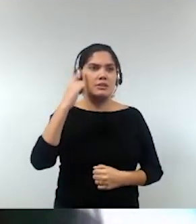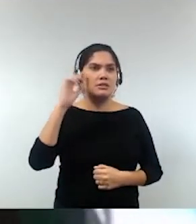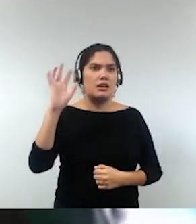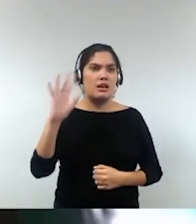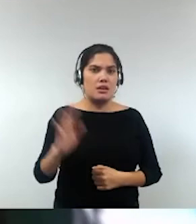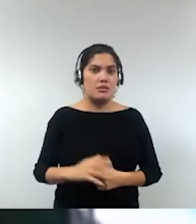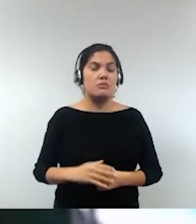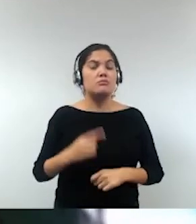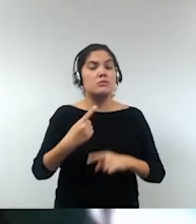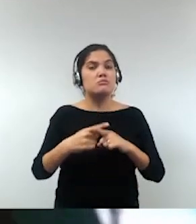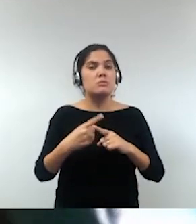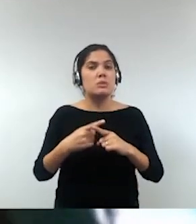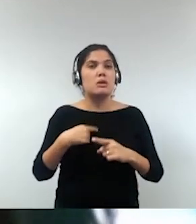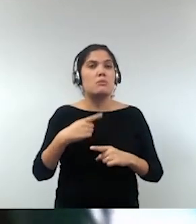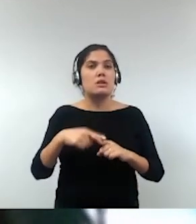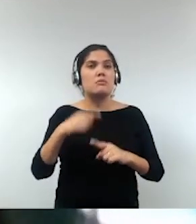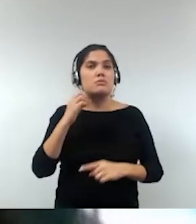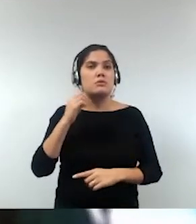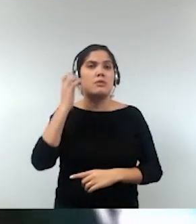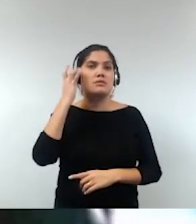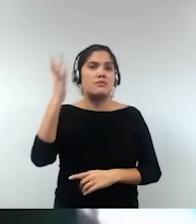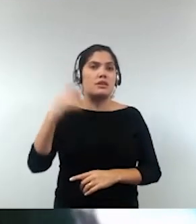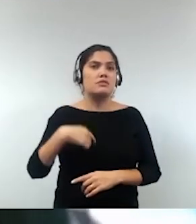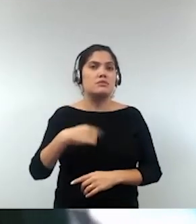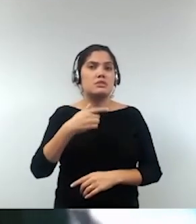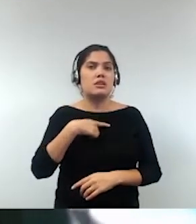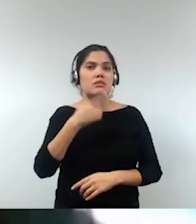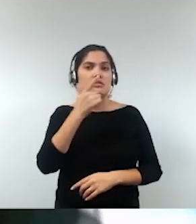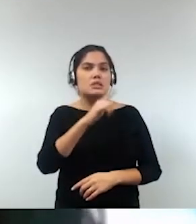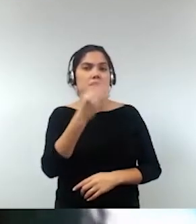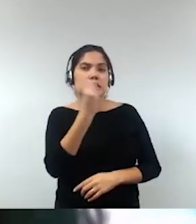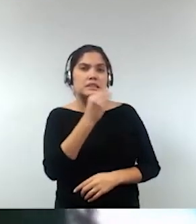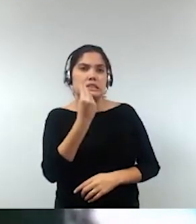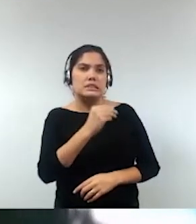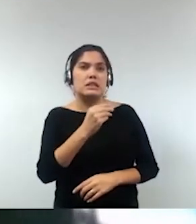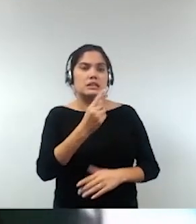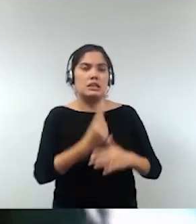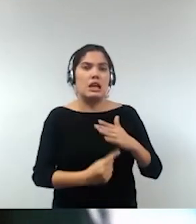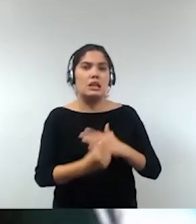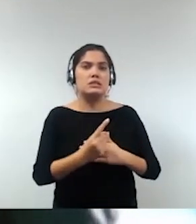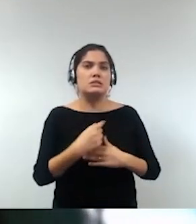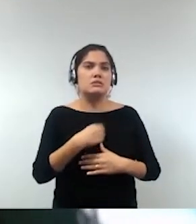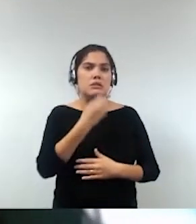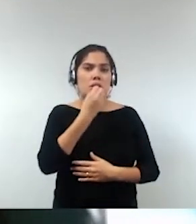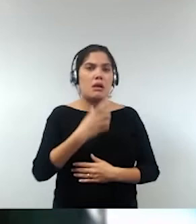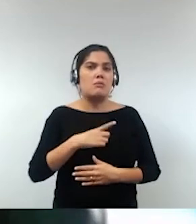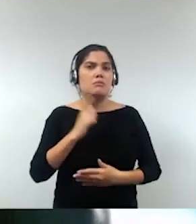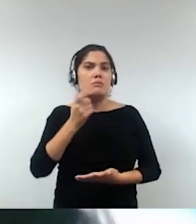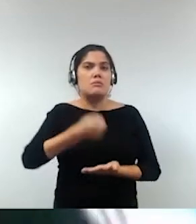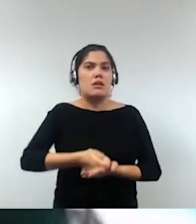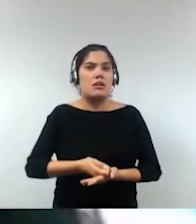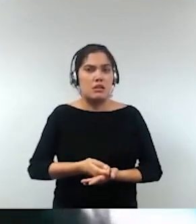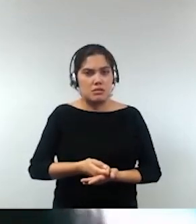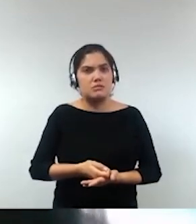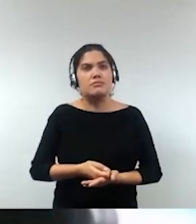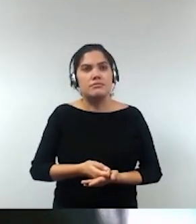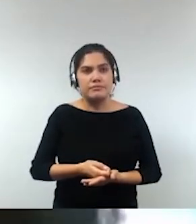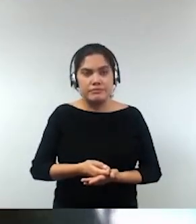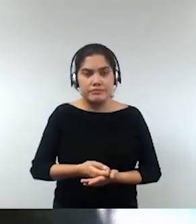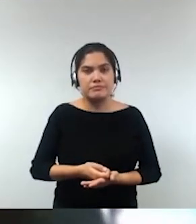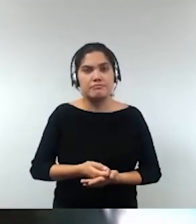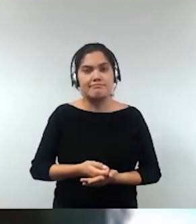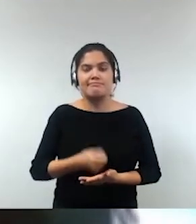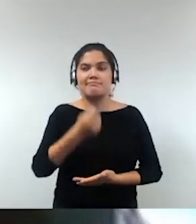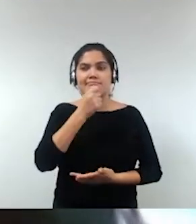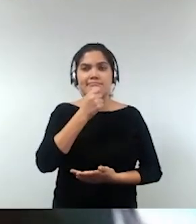assim, por que também? Porque foi muito mais fácil, provavelmente, você convencer o seu cliente que vale a pena pagar por um procedimento que você, enquanto